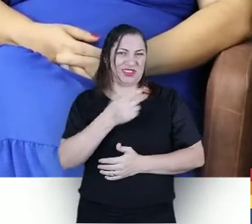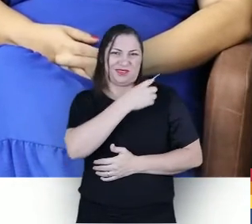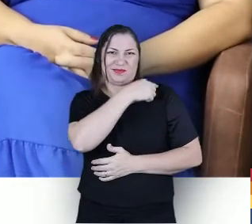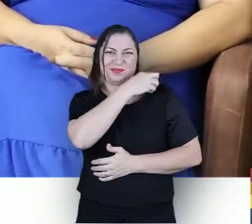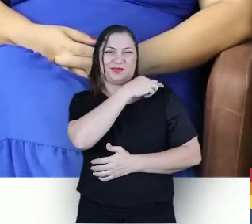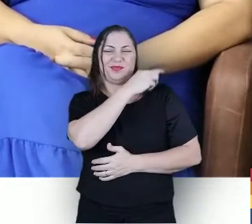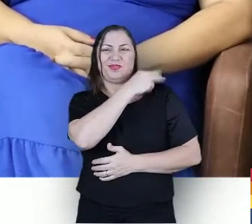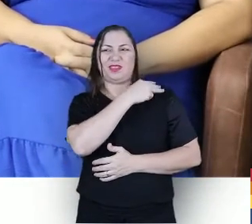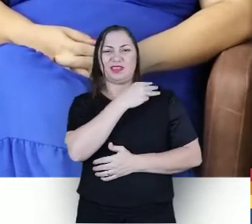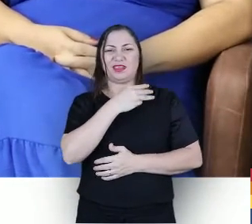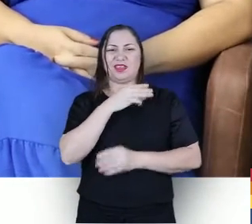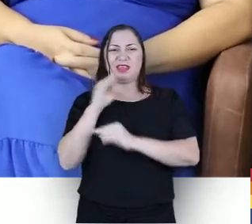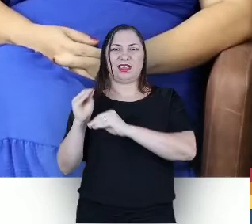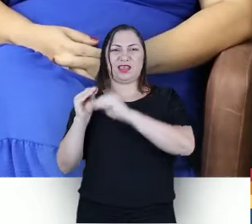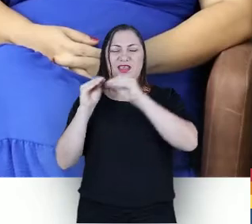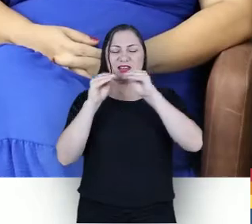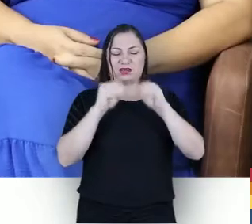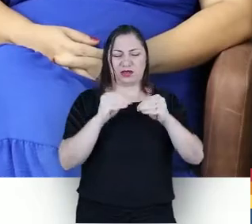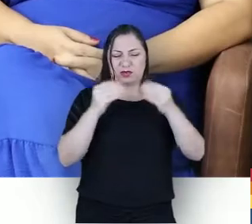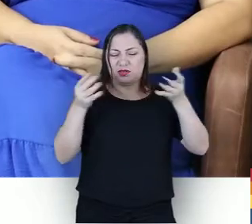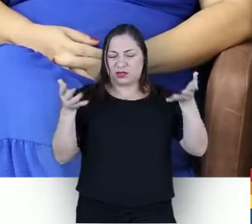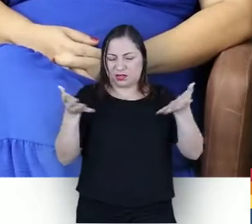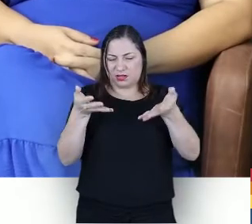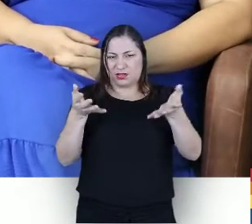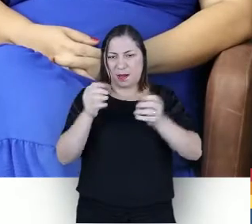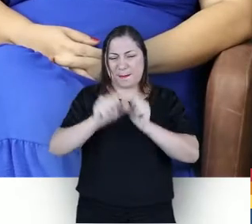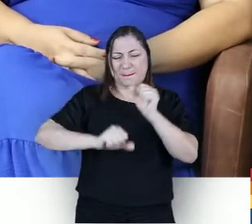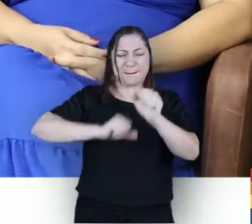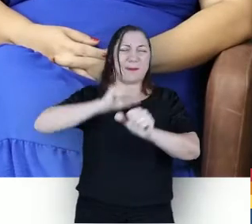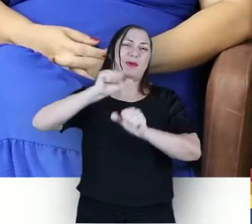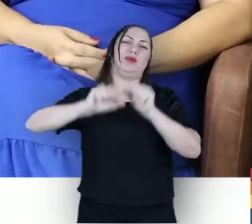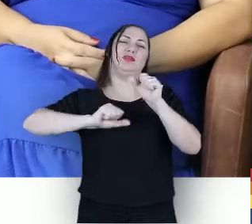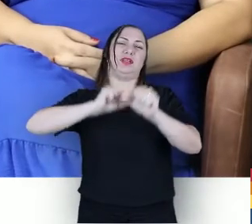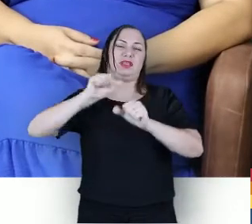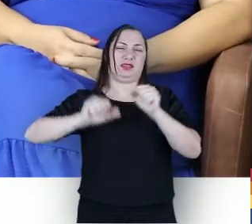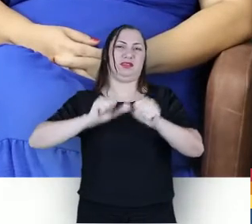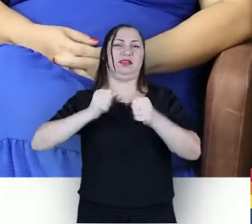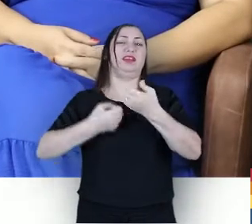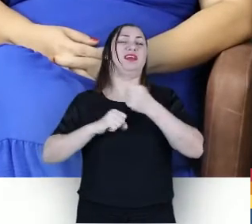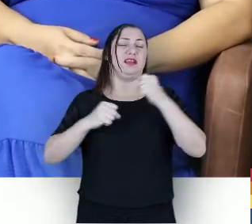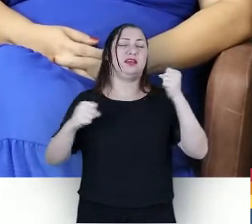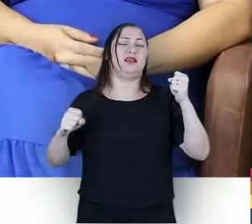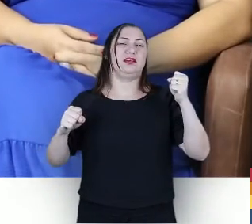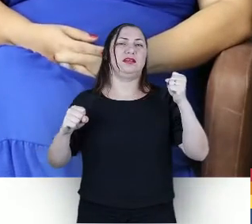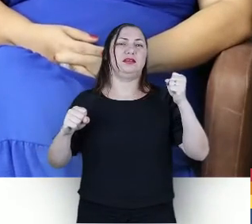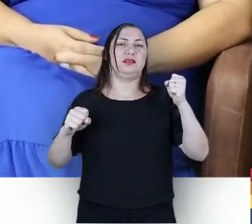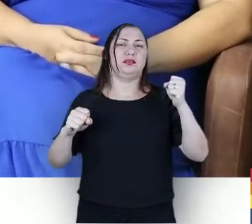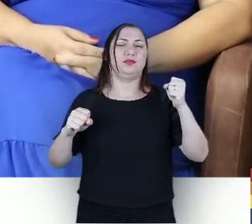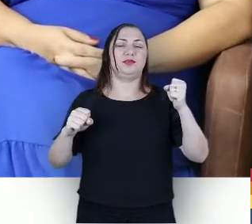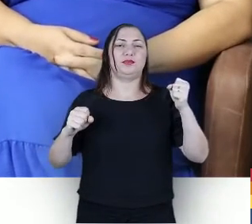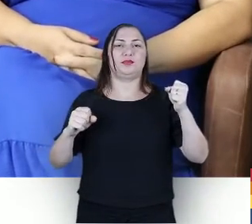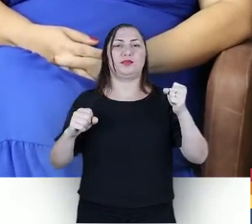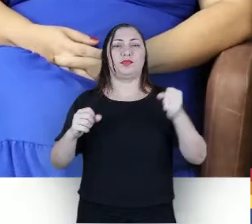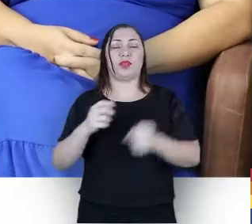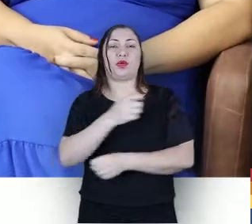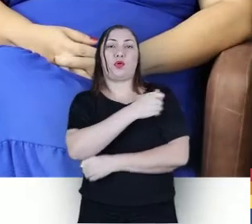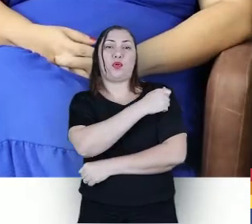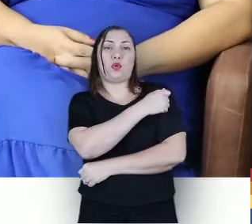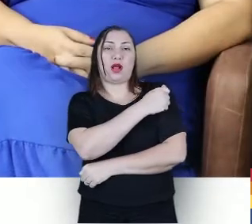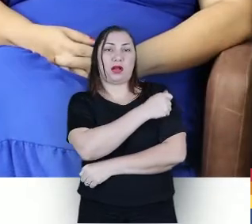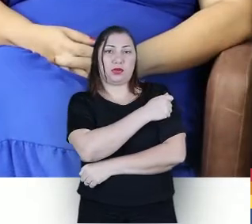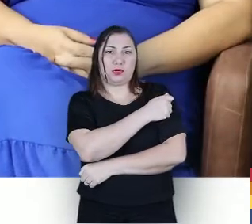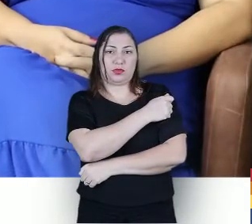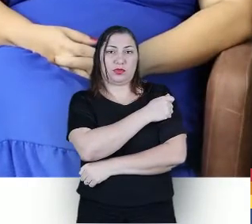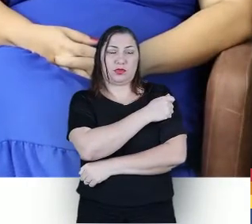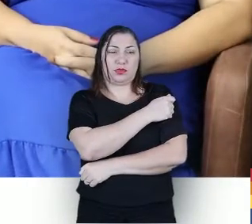vejo exemplos de atividades dentro da escola que não existiam antes no ensino médio